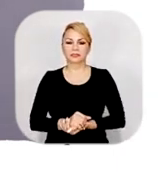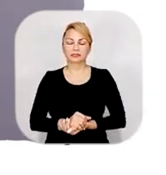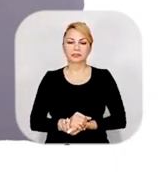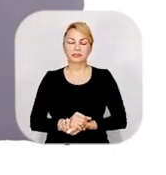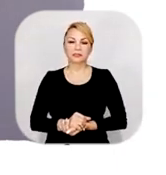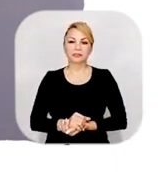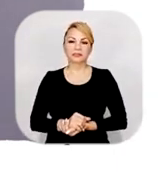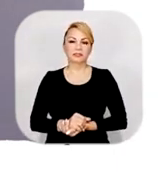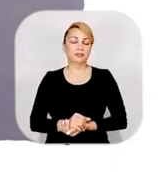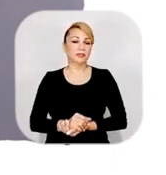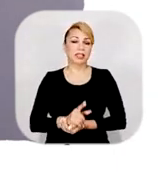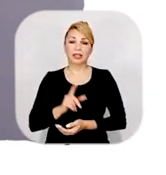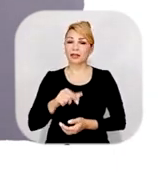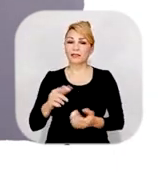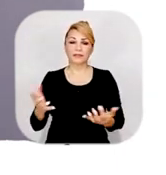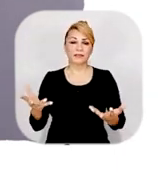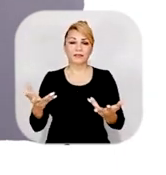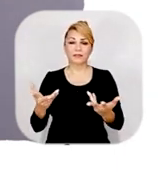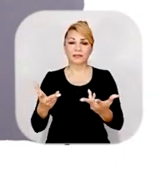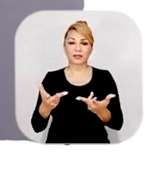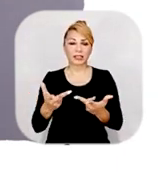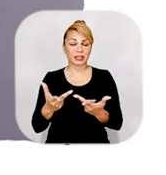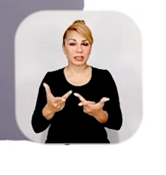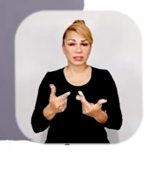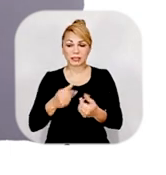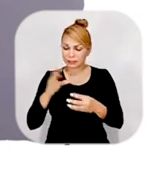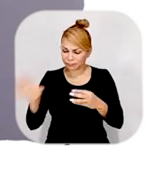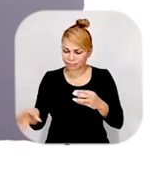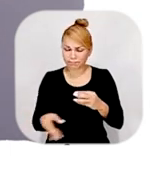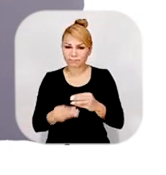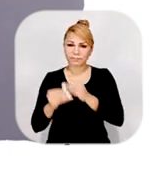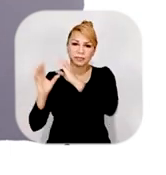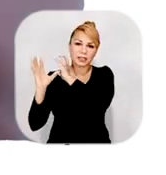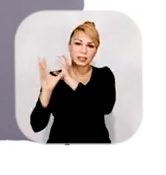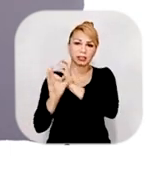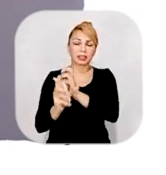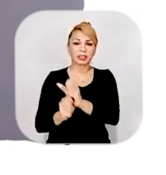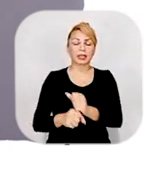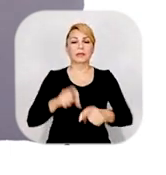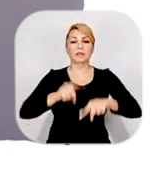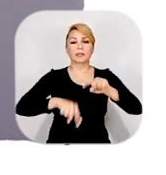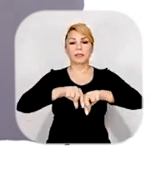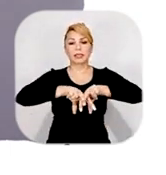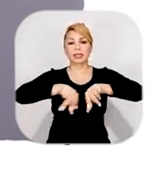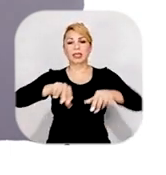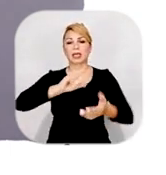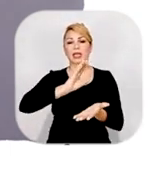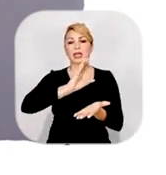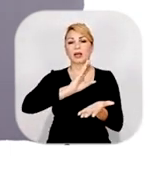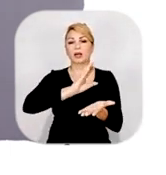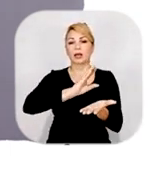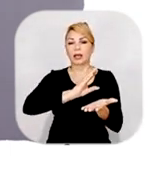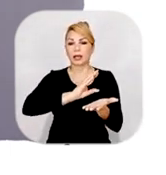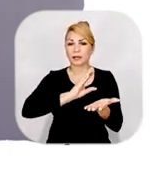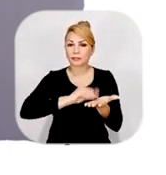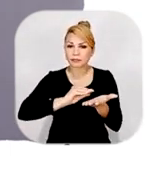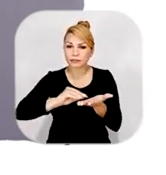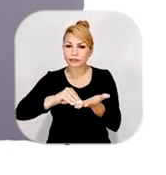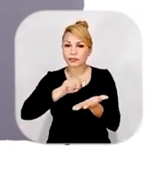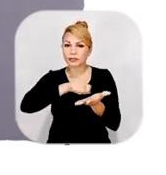uma coisa assim, fantástica de recuperar esse material do Snetlag. Mas, mesmo assim... Para poder